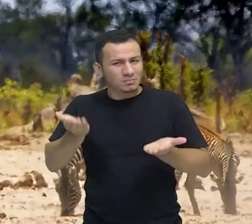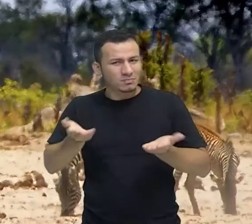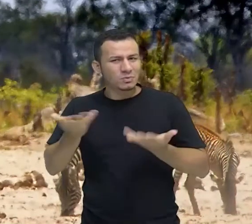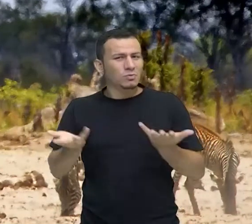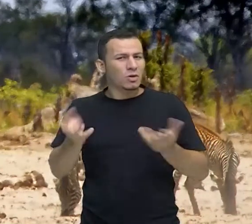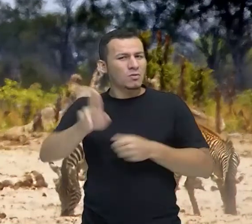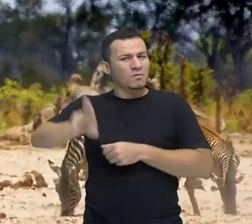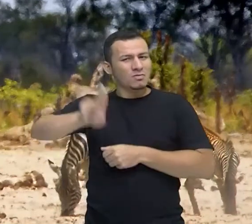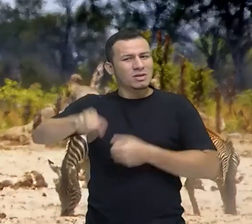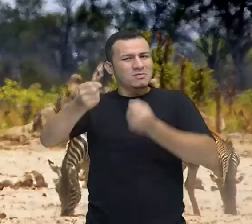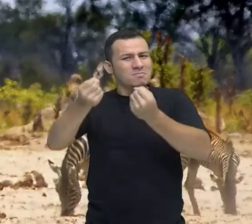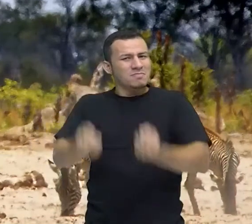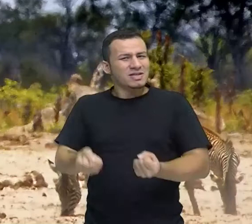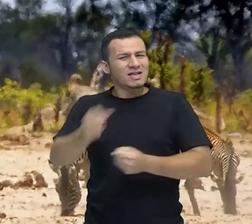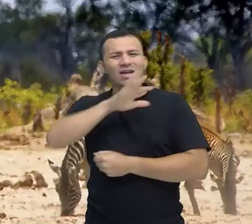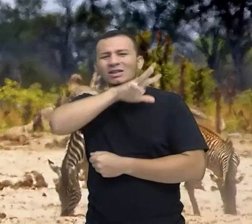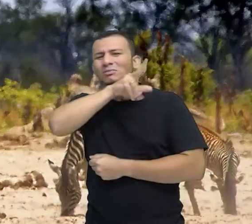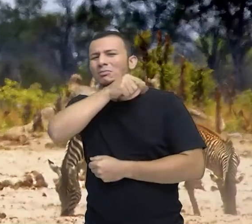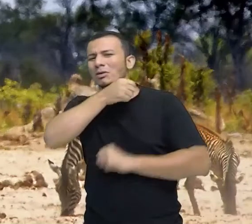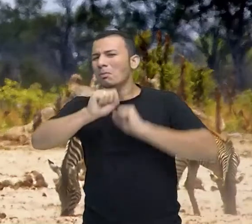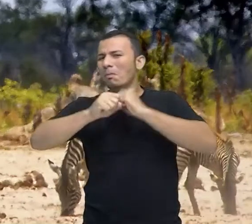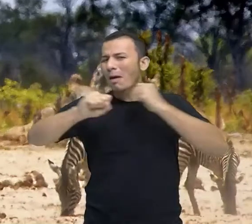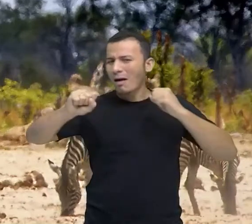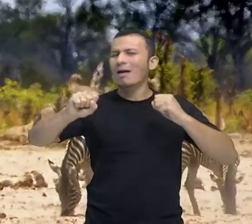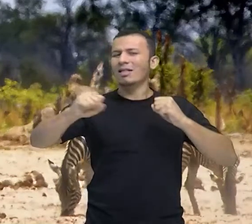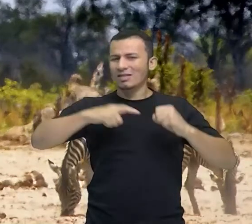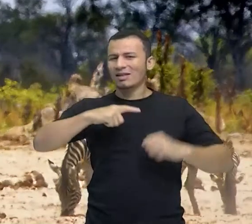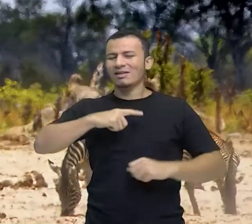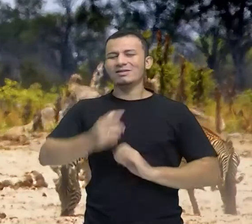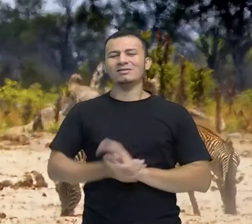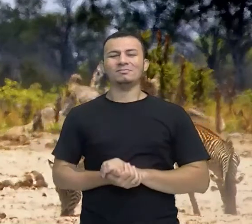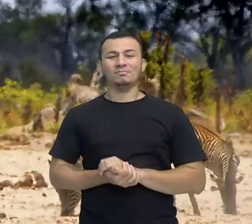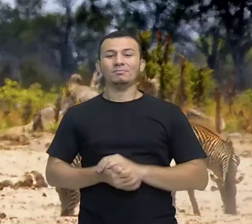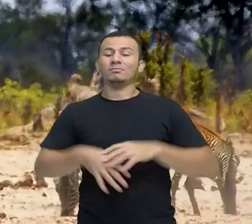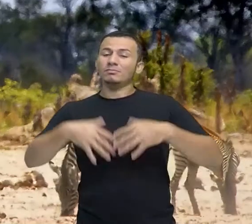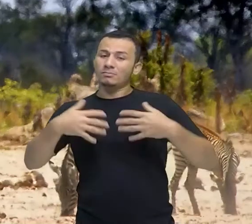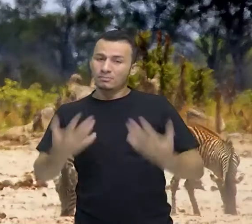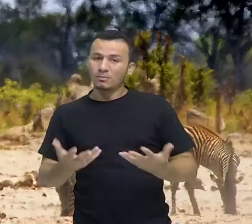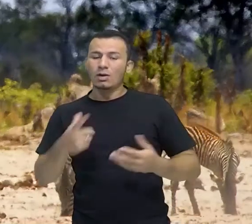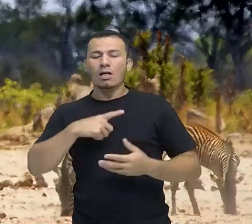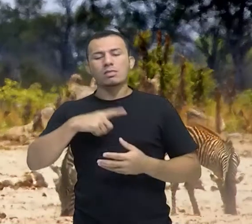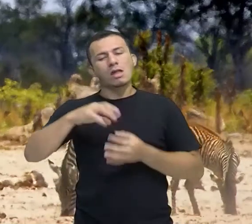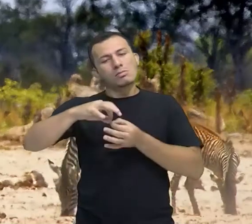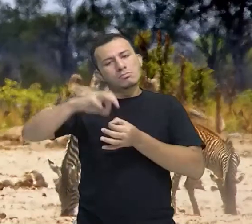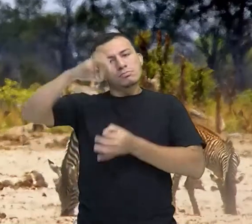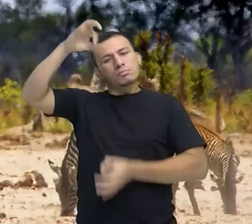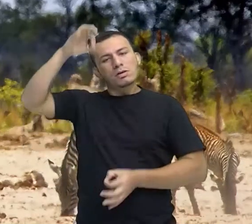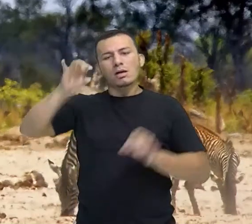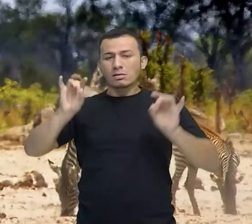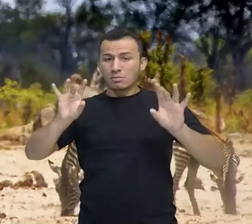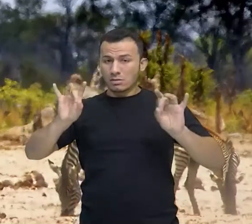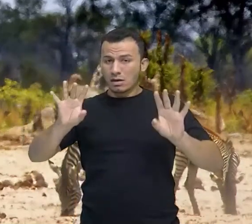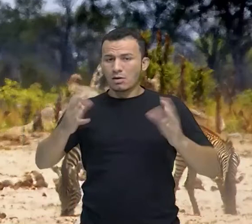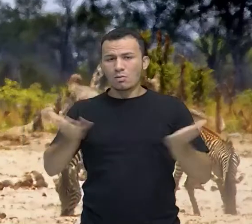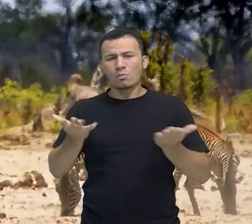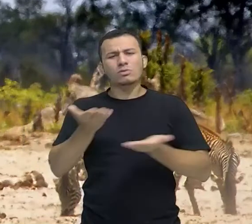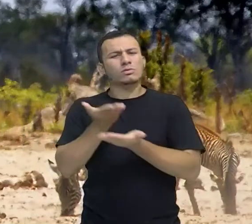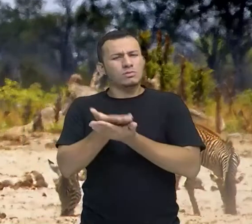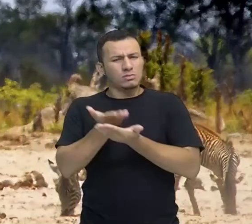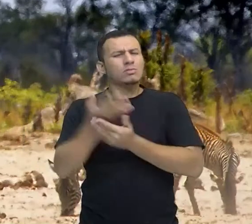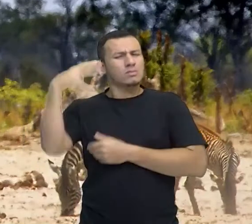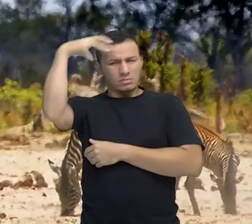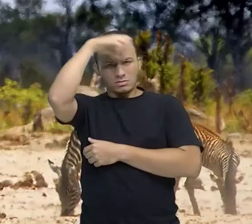usar para pesar esses animais que são tão grandes, por exemplo? Bom, para eles nós temos medidas especiais. E na aula de hoje nós vamos